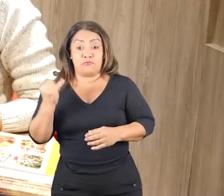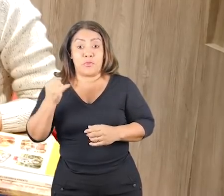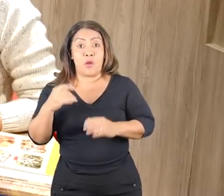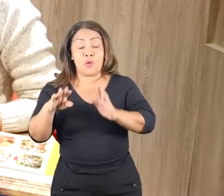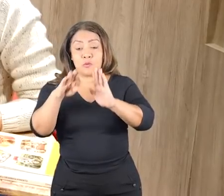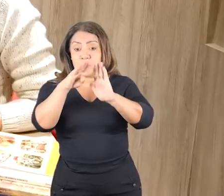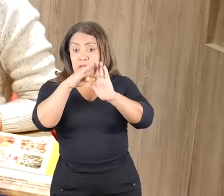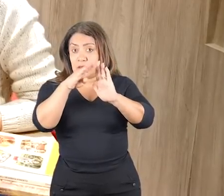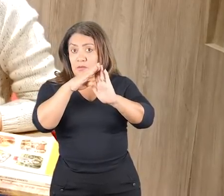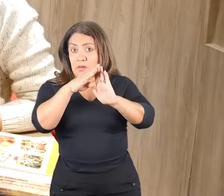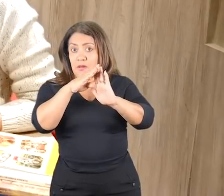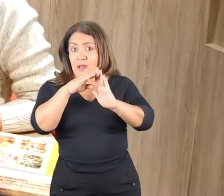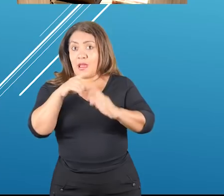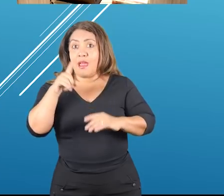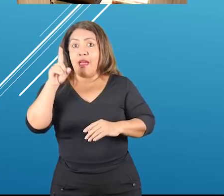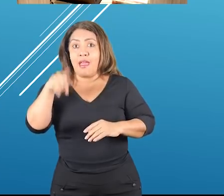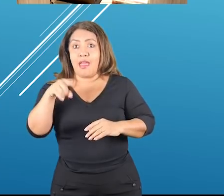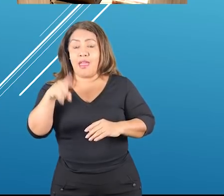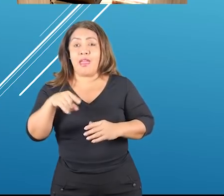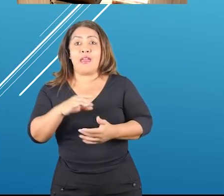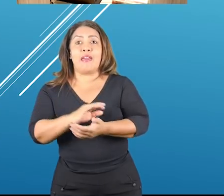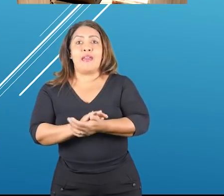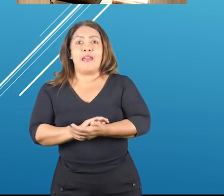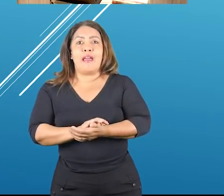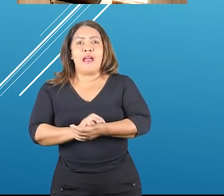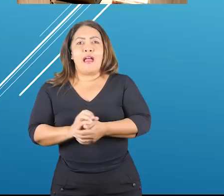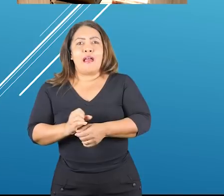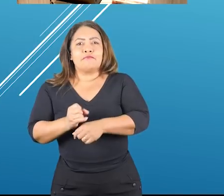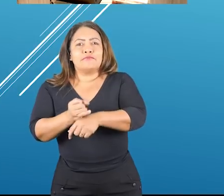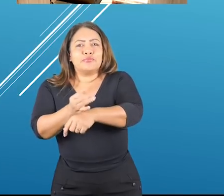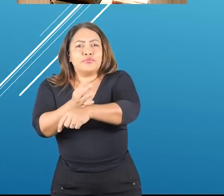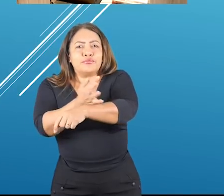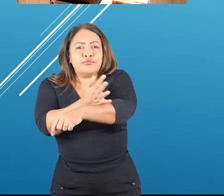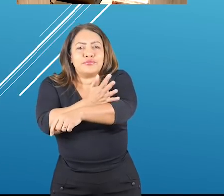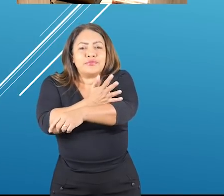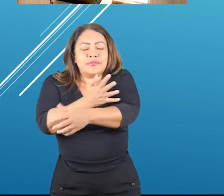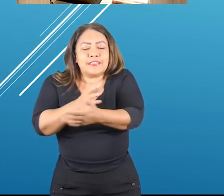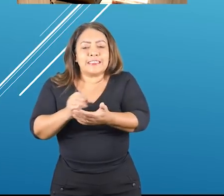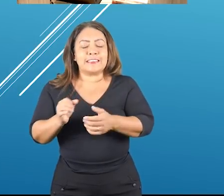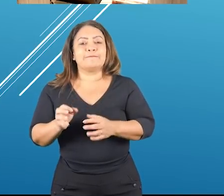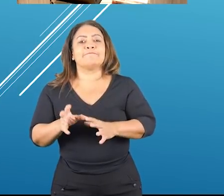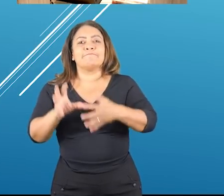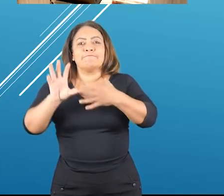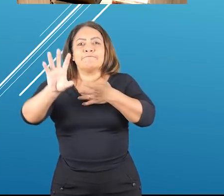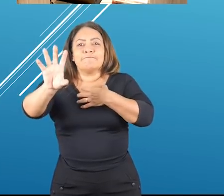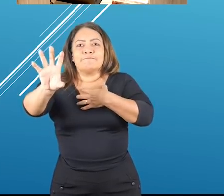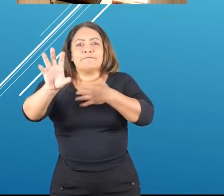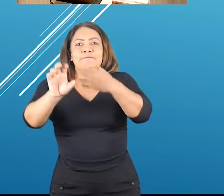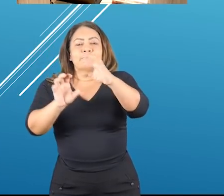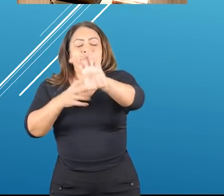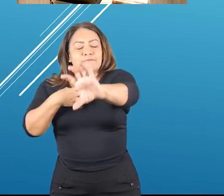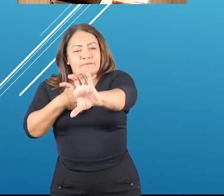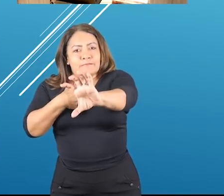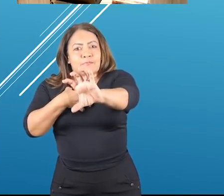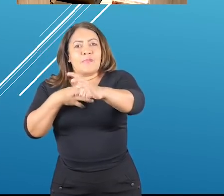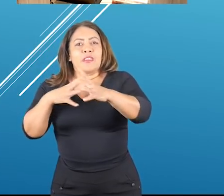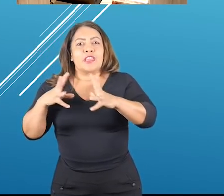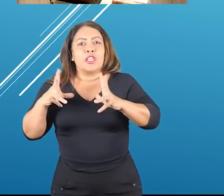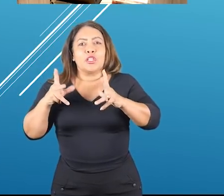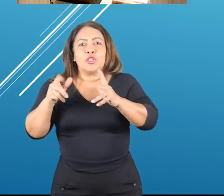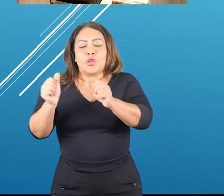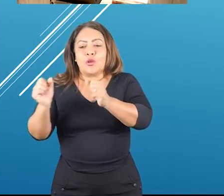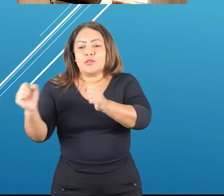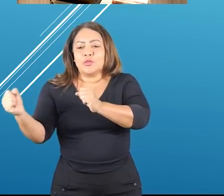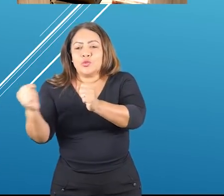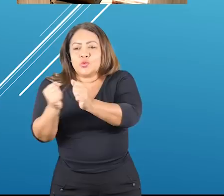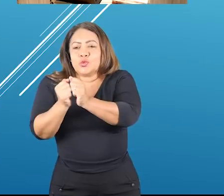é a sensibilidade ao lidar com a criança e com a família e as suas demandas, o